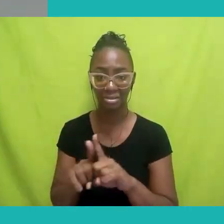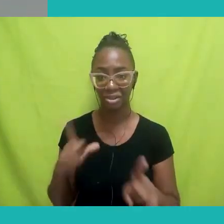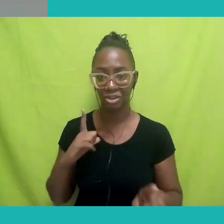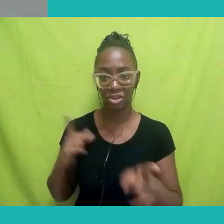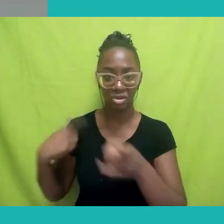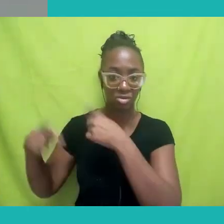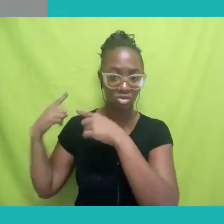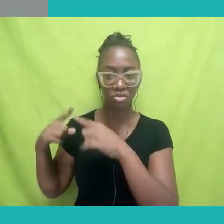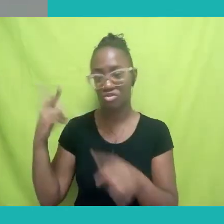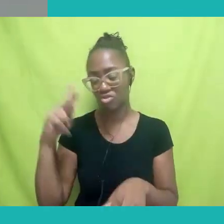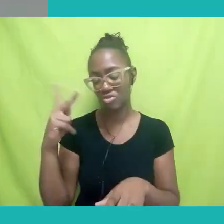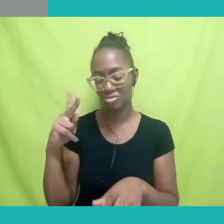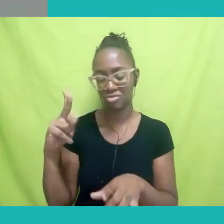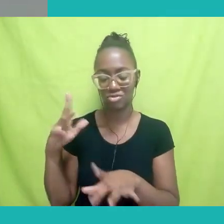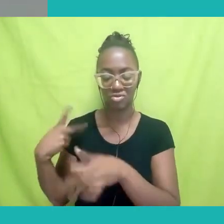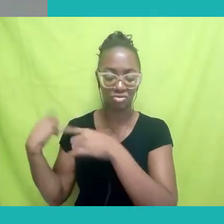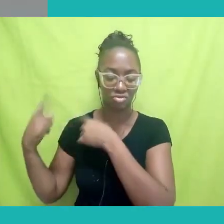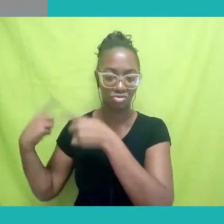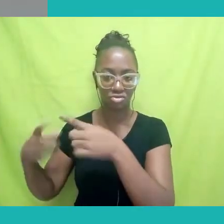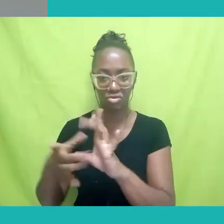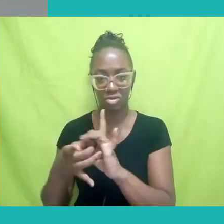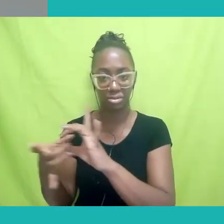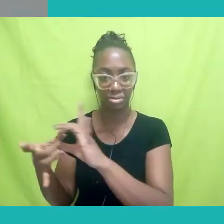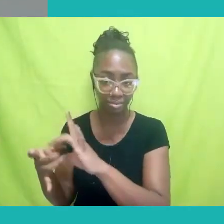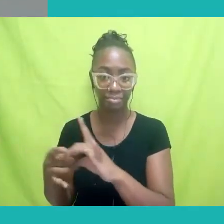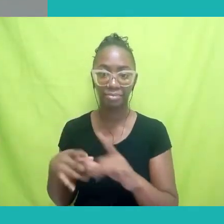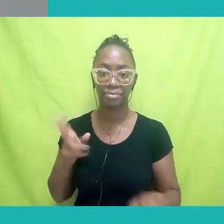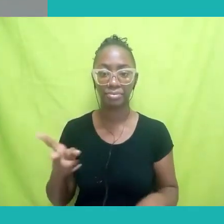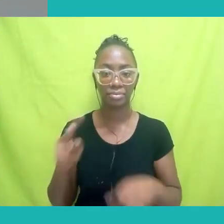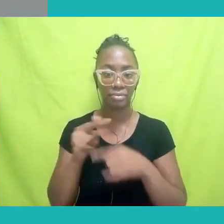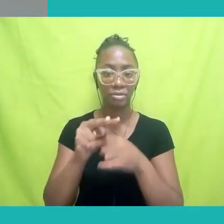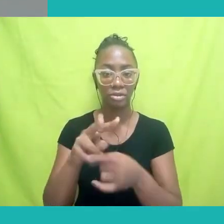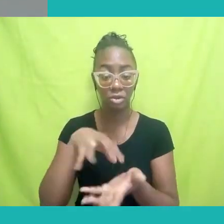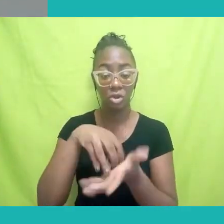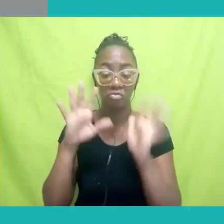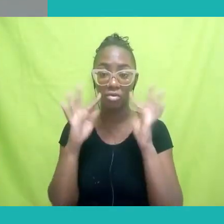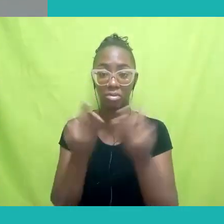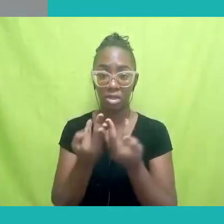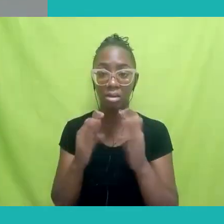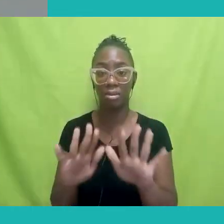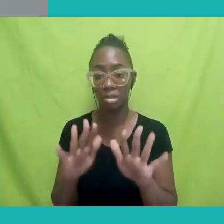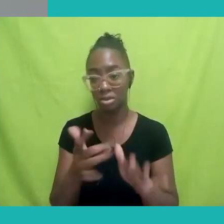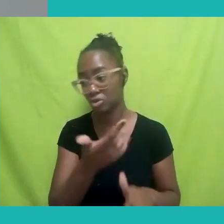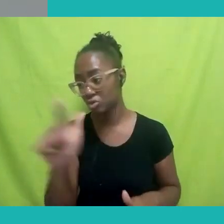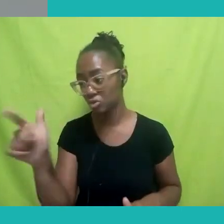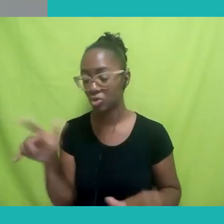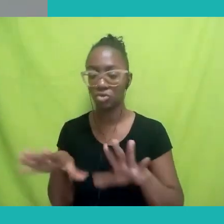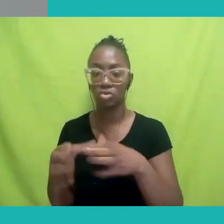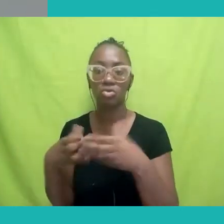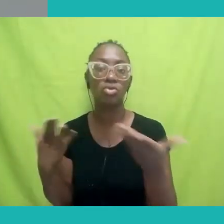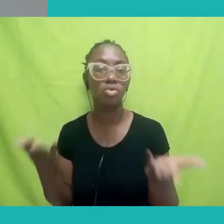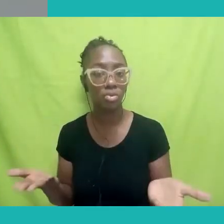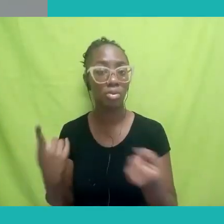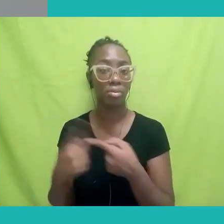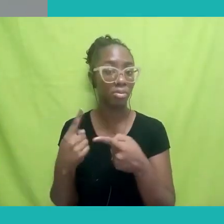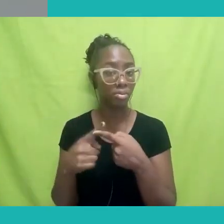para a guerra, então era para manter a proteção do núcleo familiar. As demais categorias. Por que